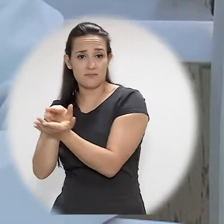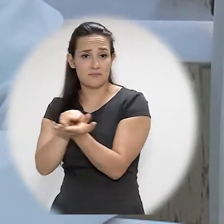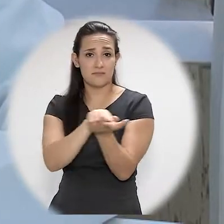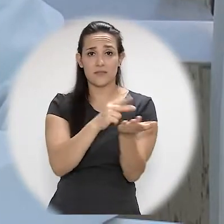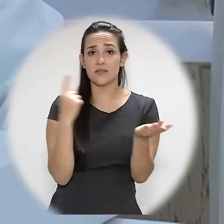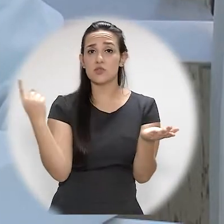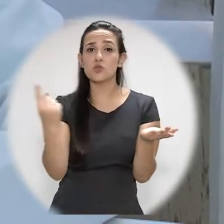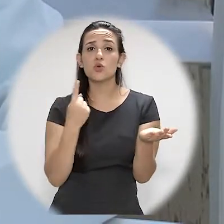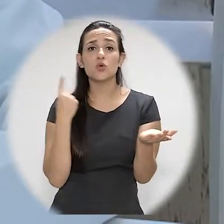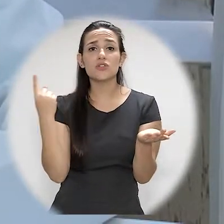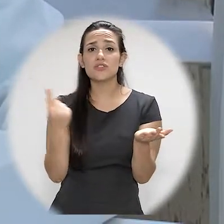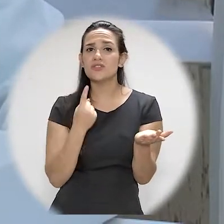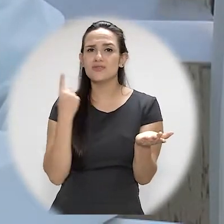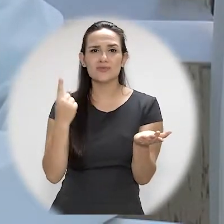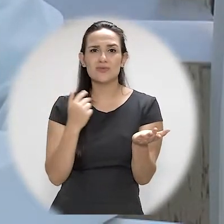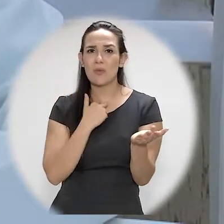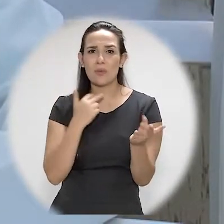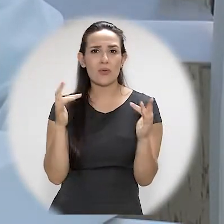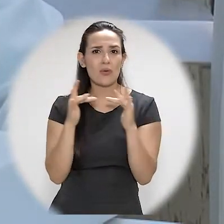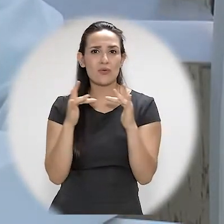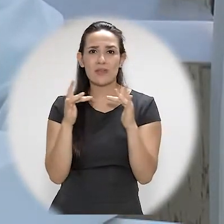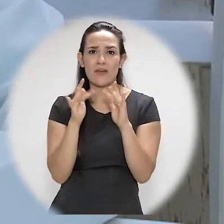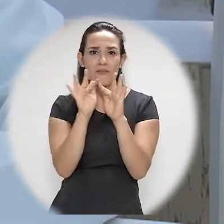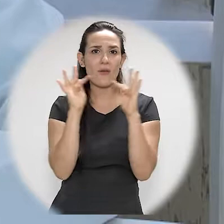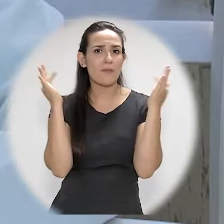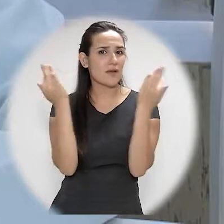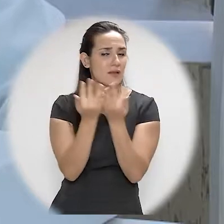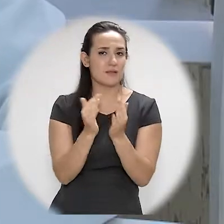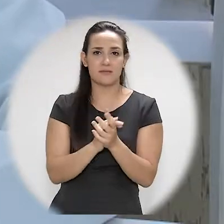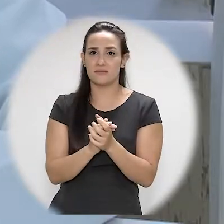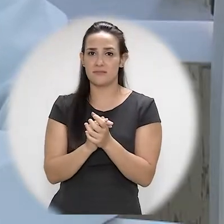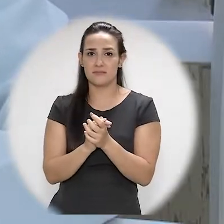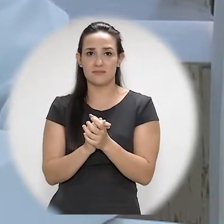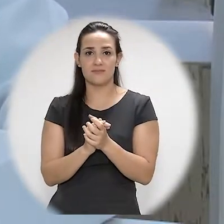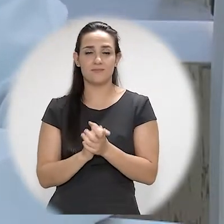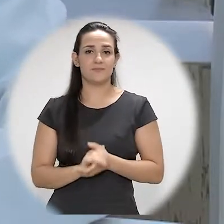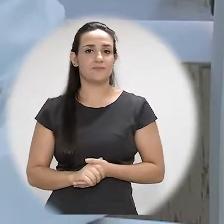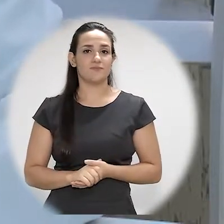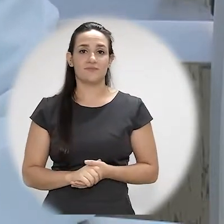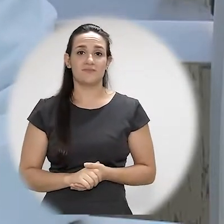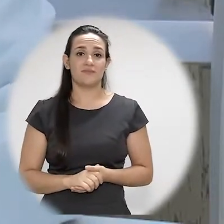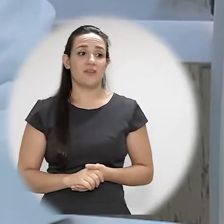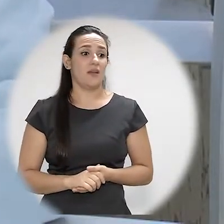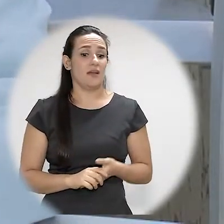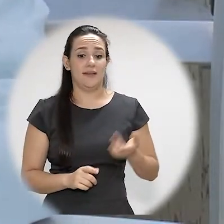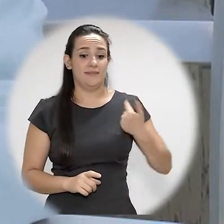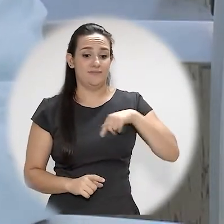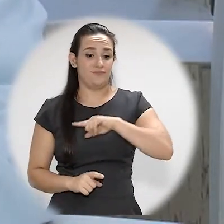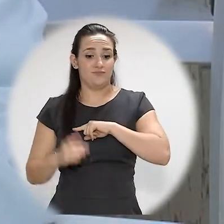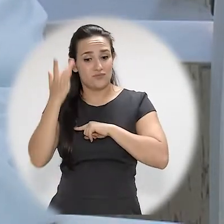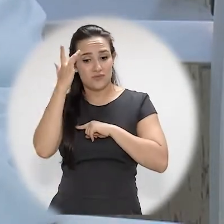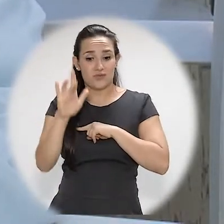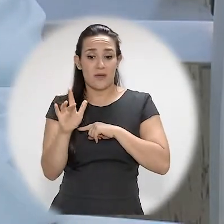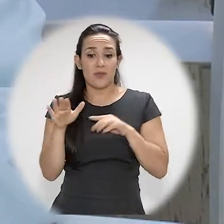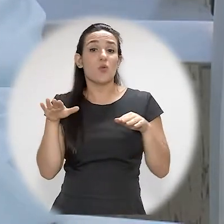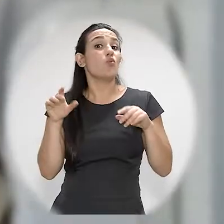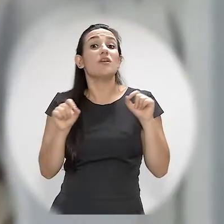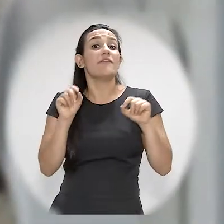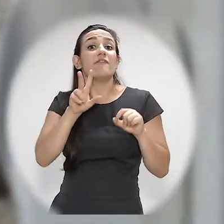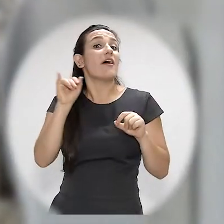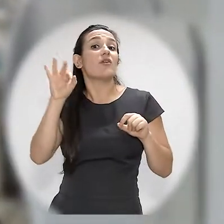porque estão longe da família e uma ansiedade muito grande para tentar saber que tipo de evolução eles vão